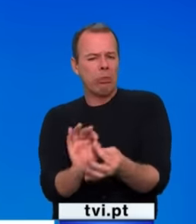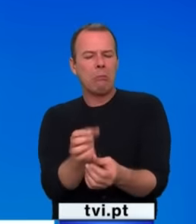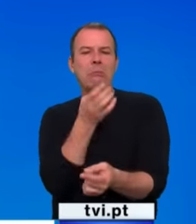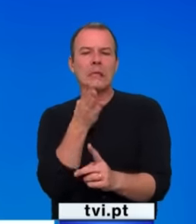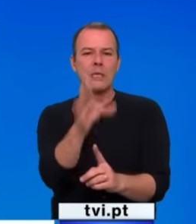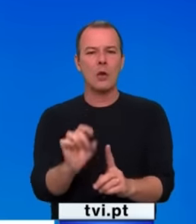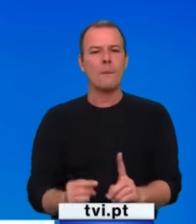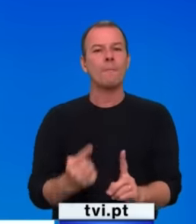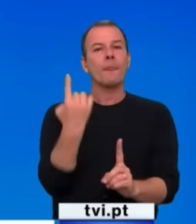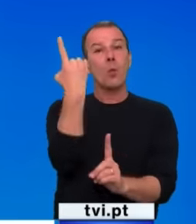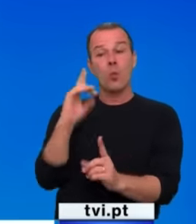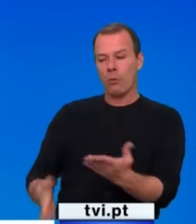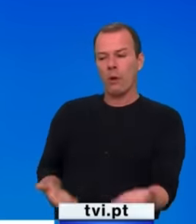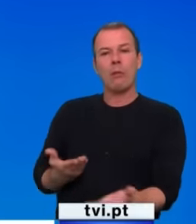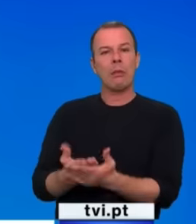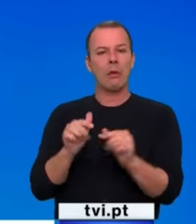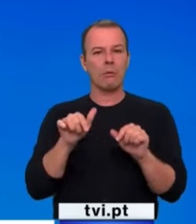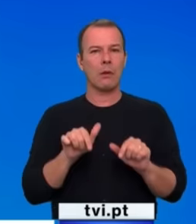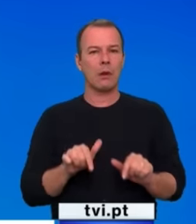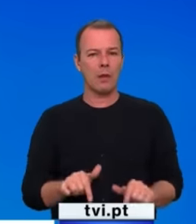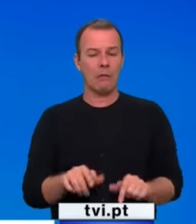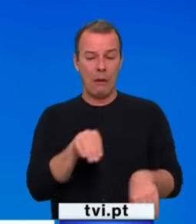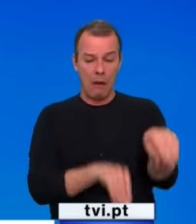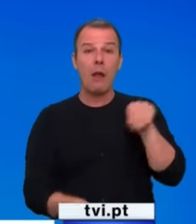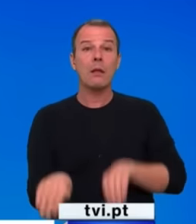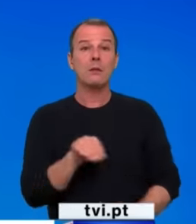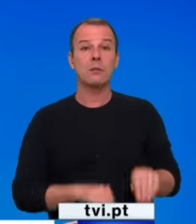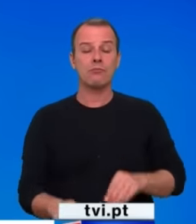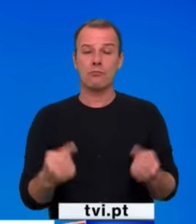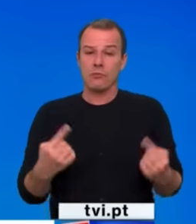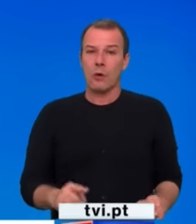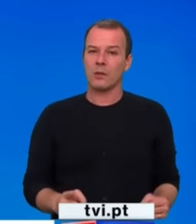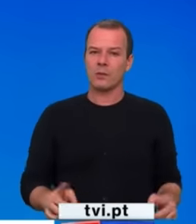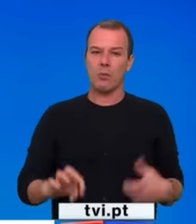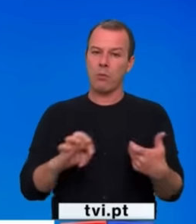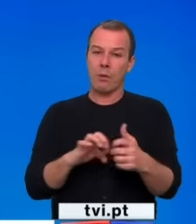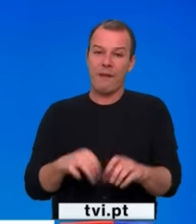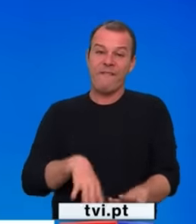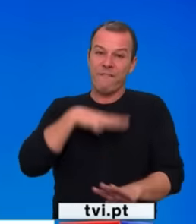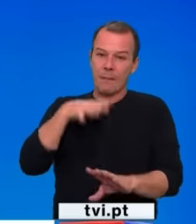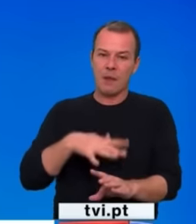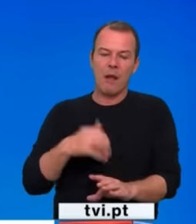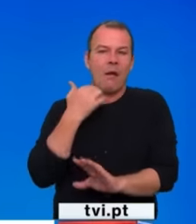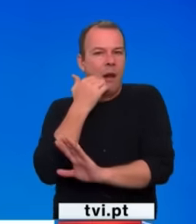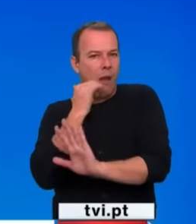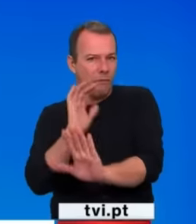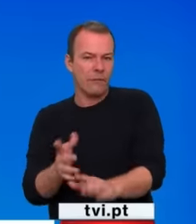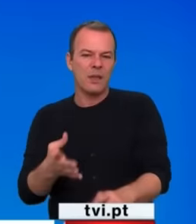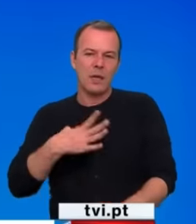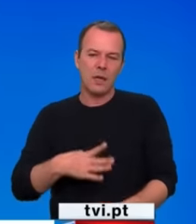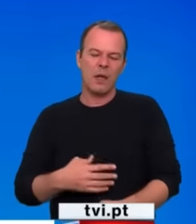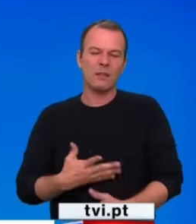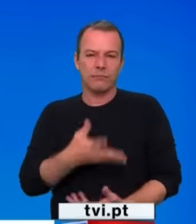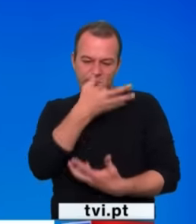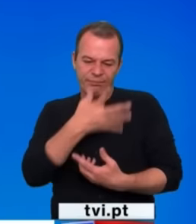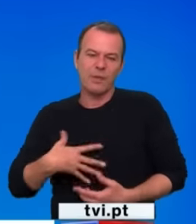de nós, um dos candidatos nestas eleições, teve um infortúnio familiar sério e eu queria dar os meus